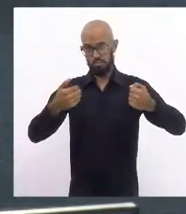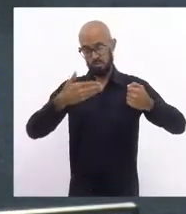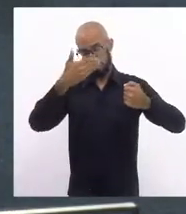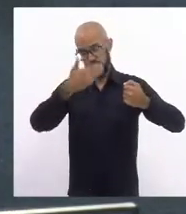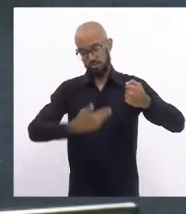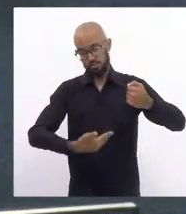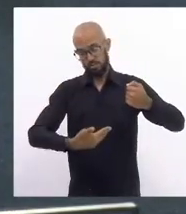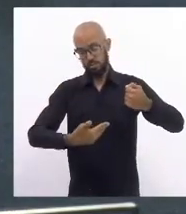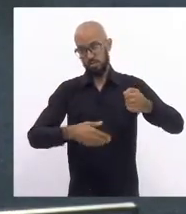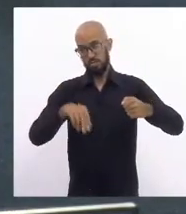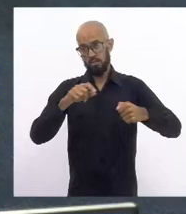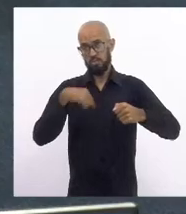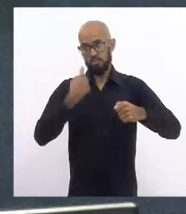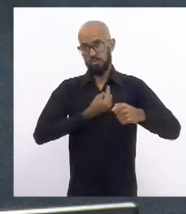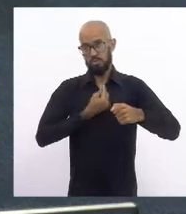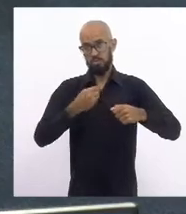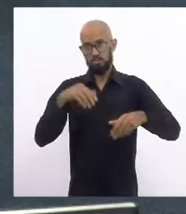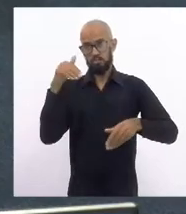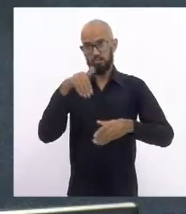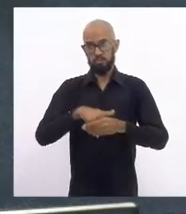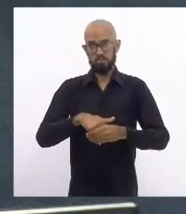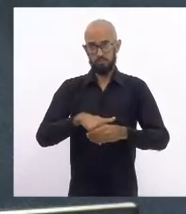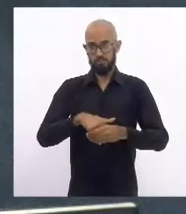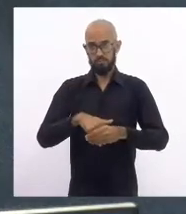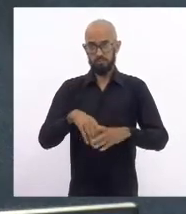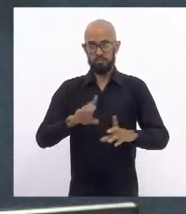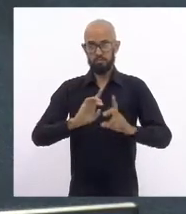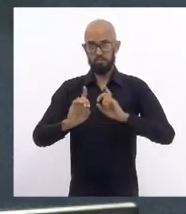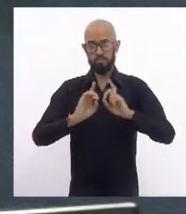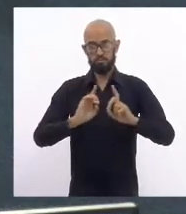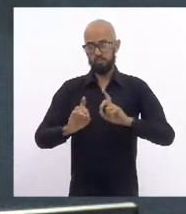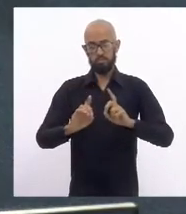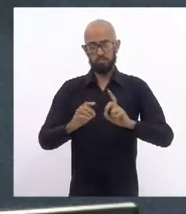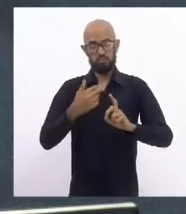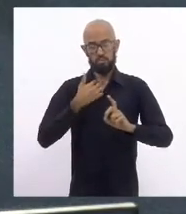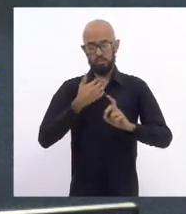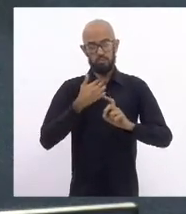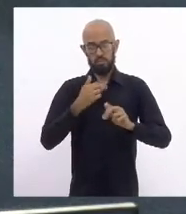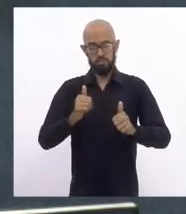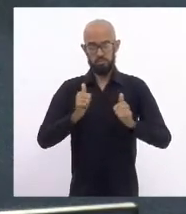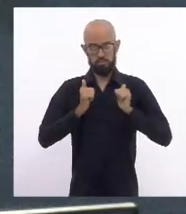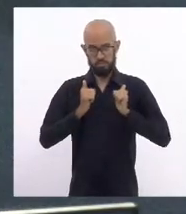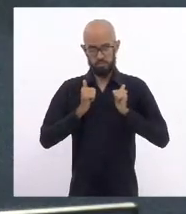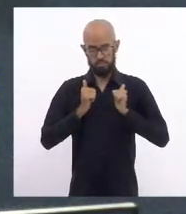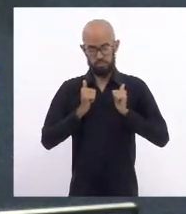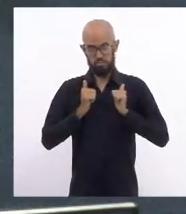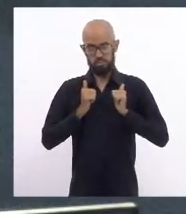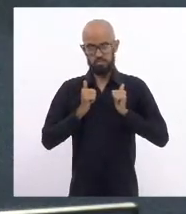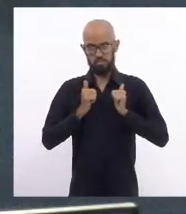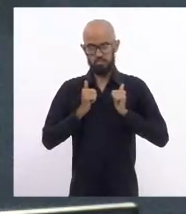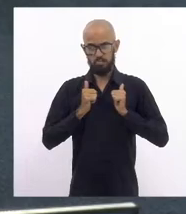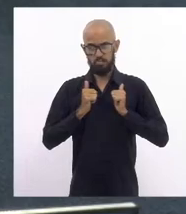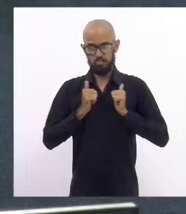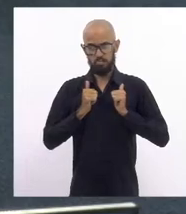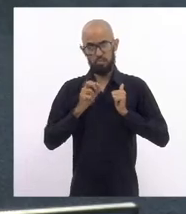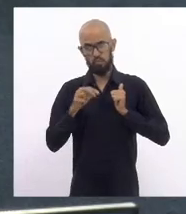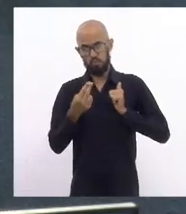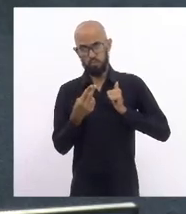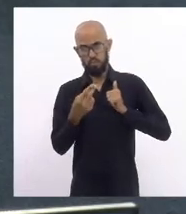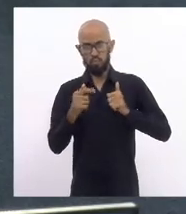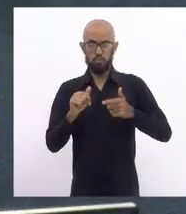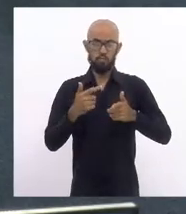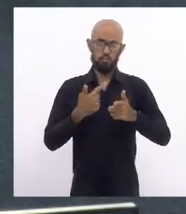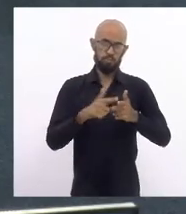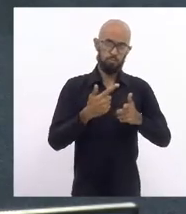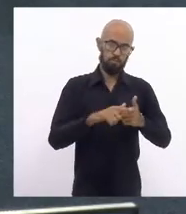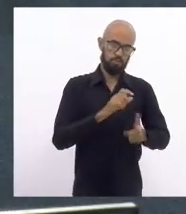votar com um debate que essa casa não pode se eximir de fazer. Seja a situação de São Gonçalo, seja